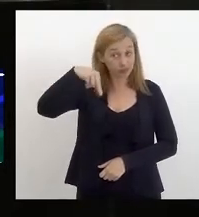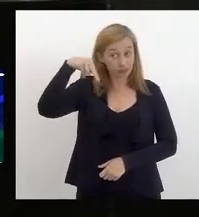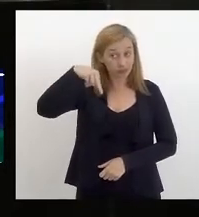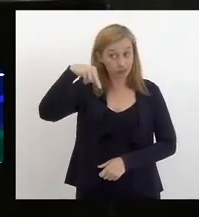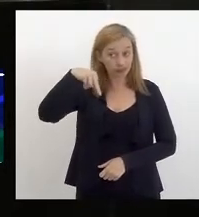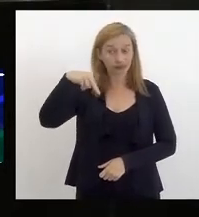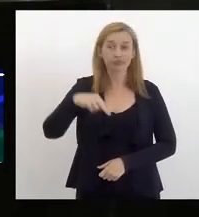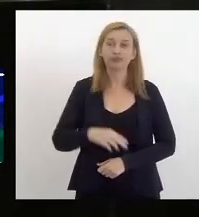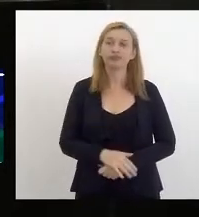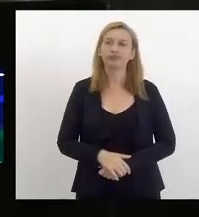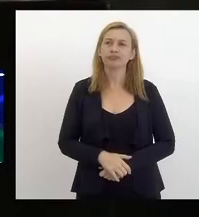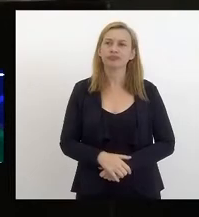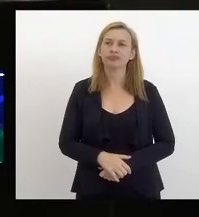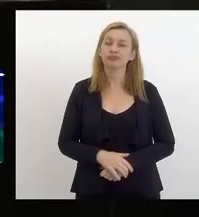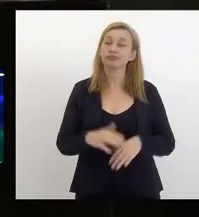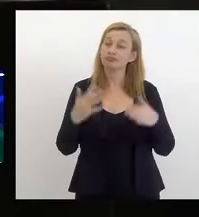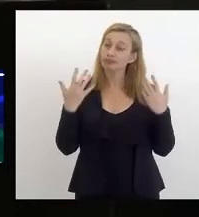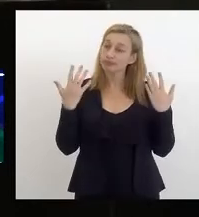celebra-se